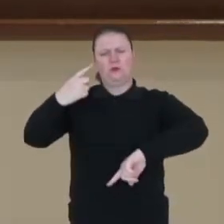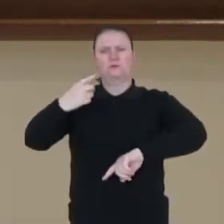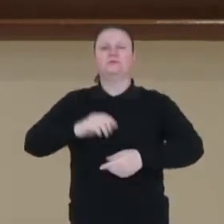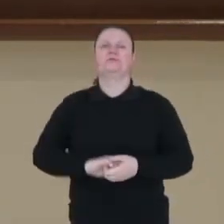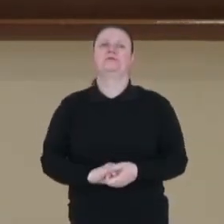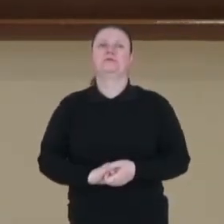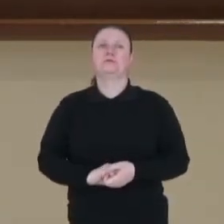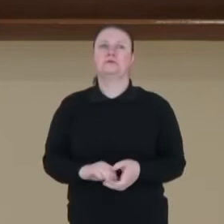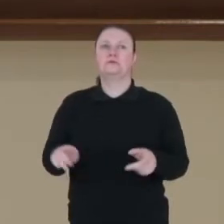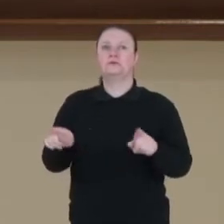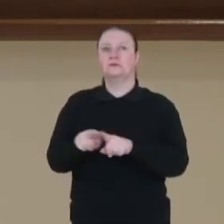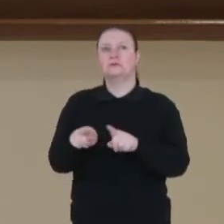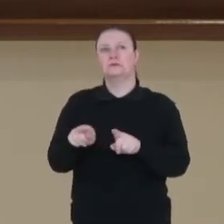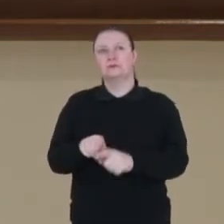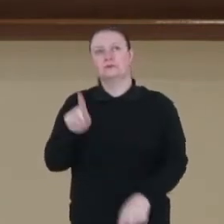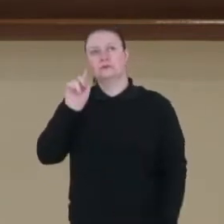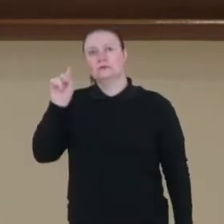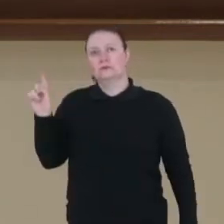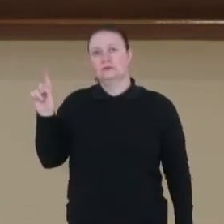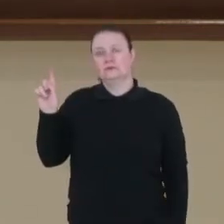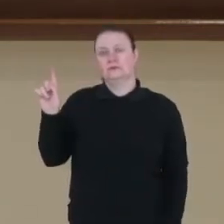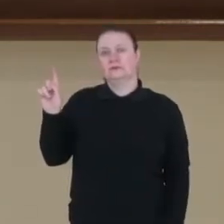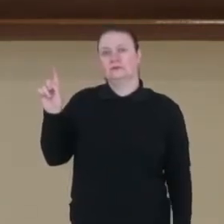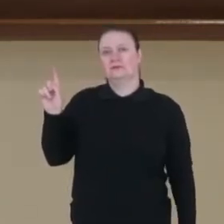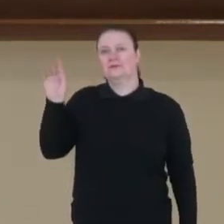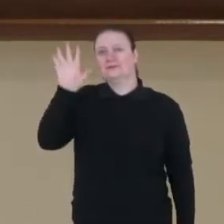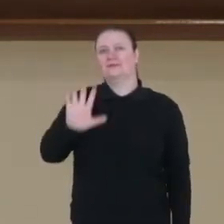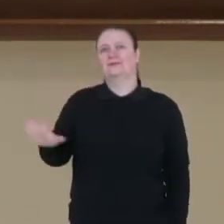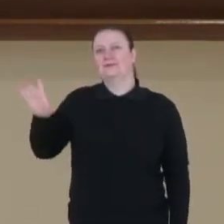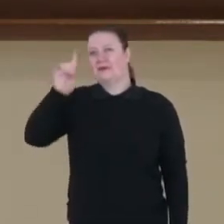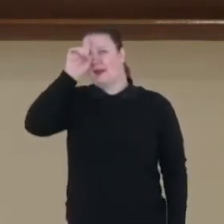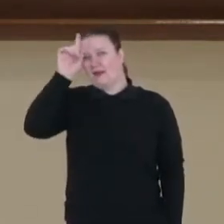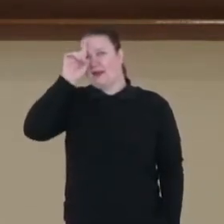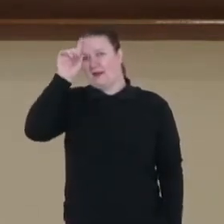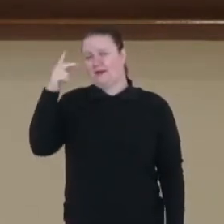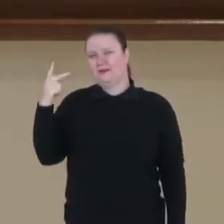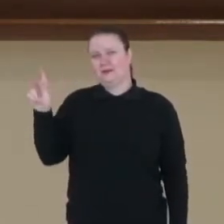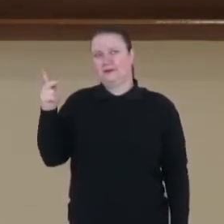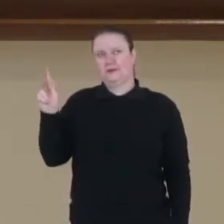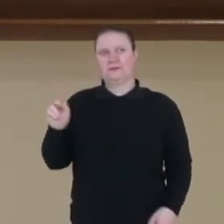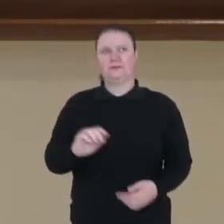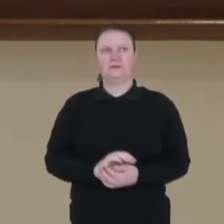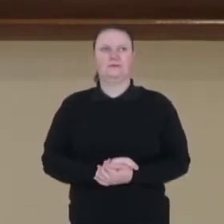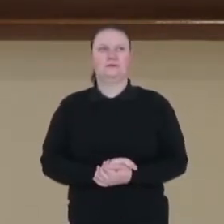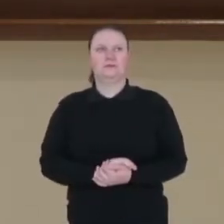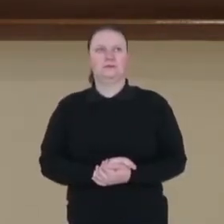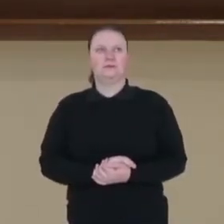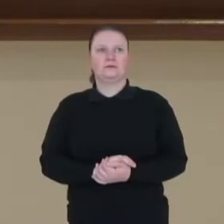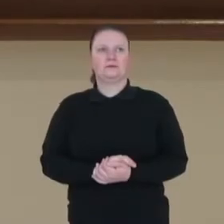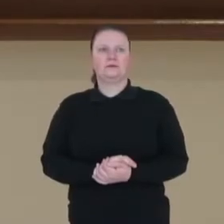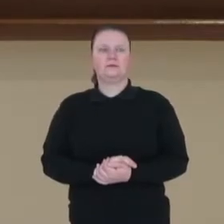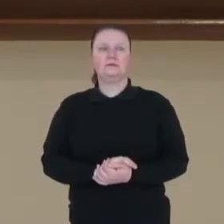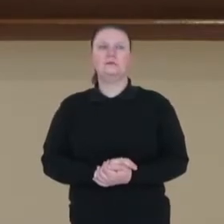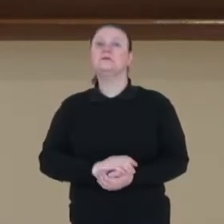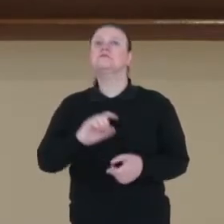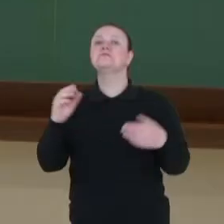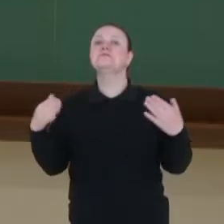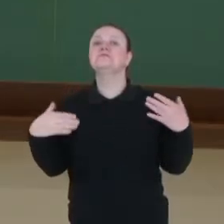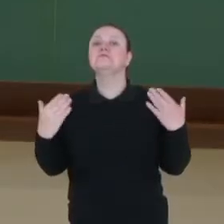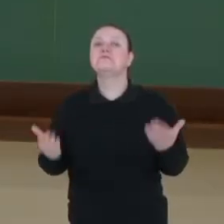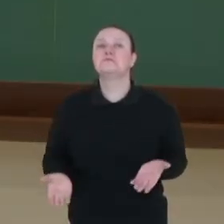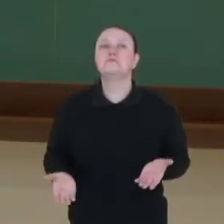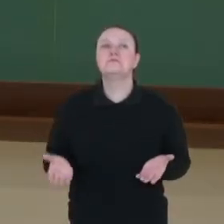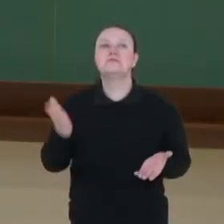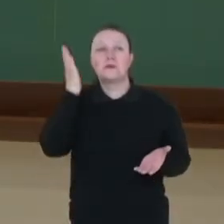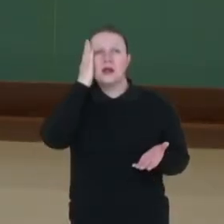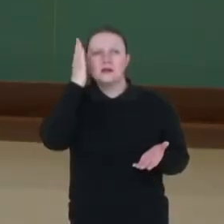não vai ficar de fora essa figura, essas ideias de Charles Darwin. Então daí, quero saber, você